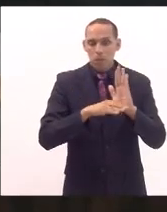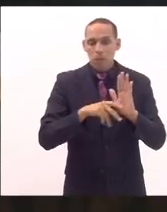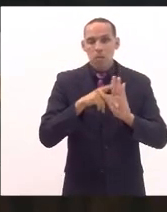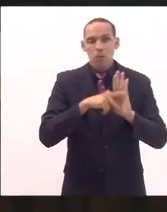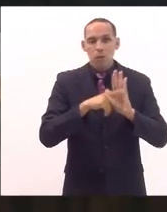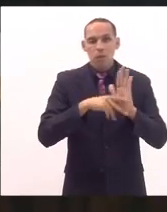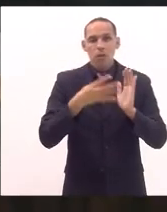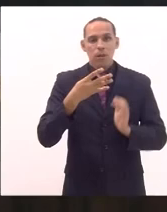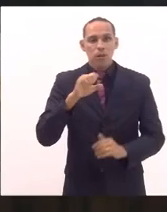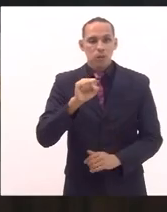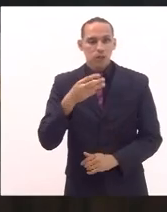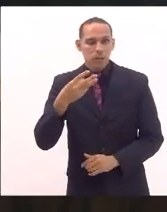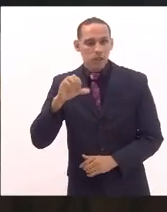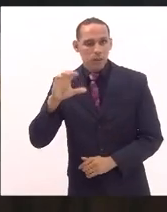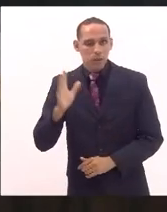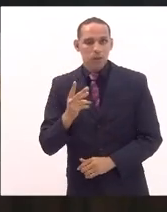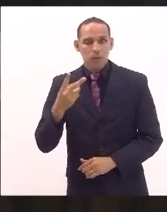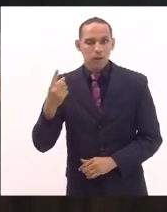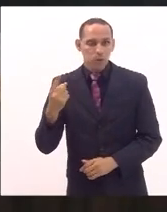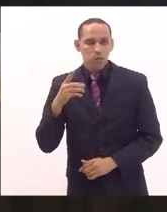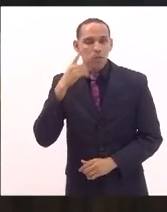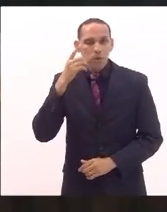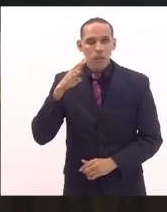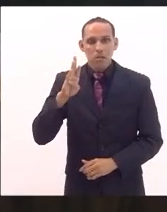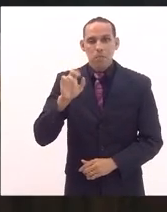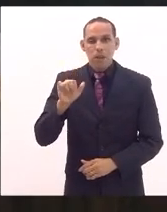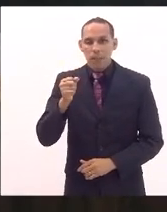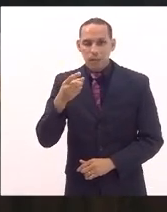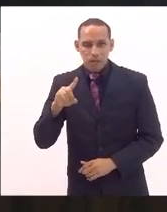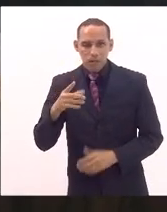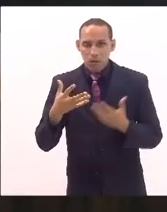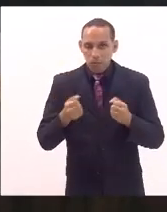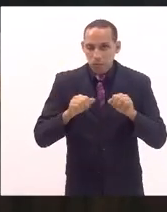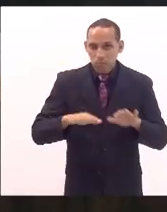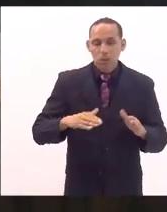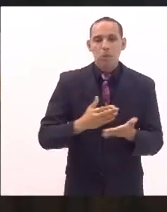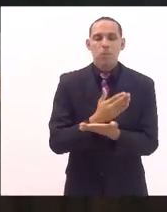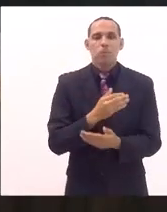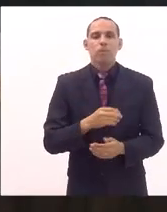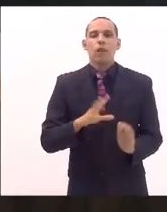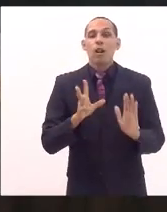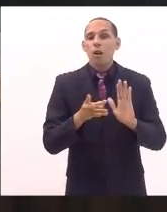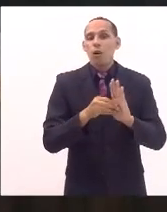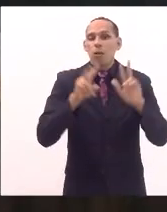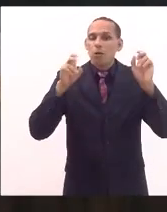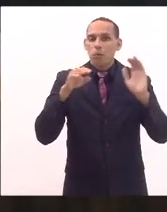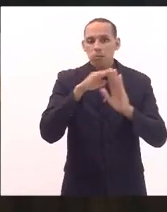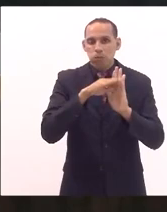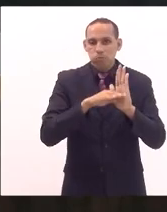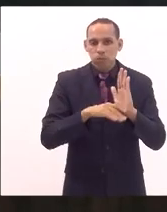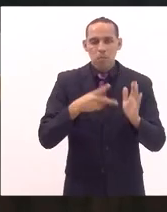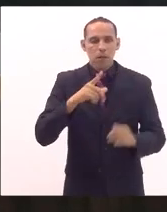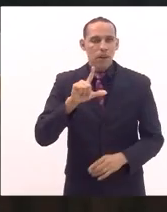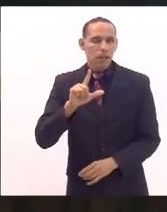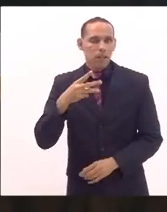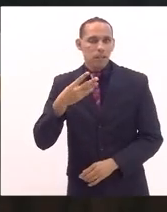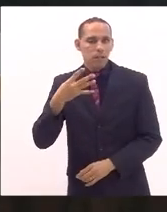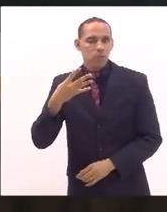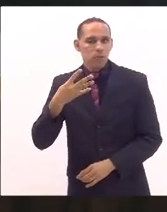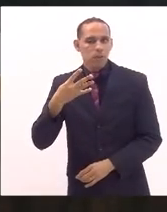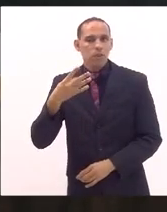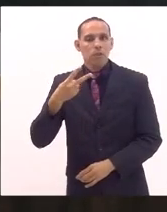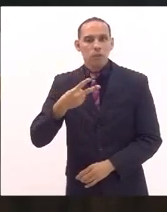do projeto de lei 48 e 39 de 21 Deputado brazão senhores que aprovam permaneçam Como estão aprovado é que a inclusão na ordem do dia do pé de três quatro